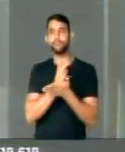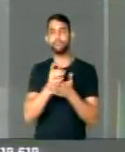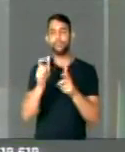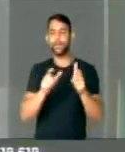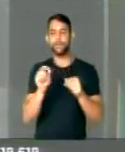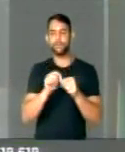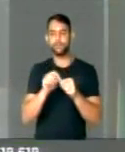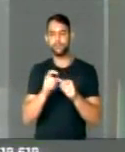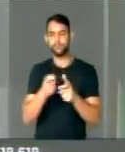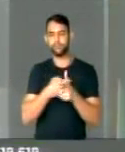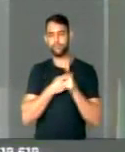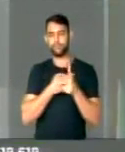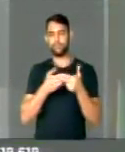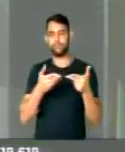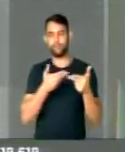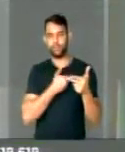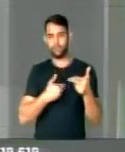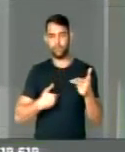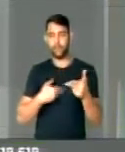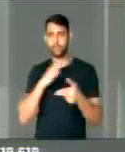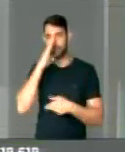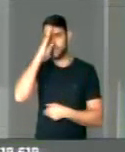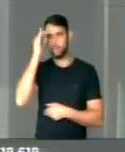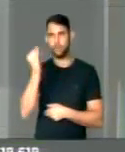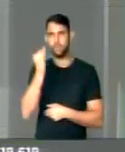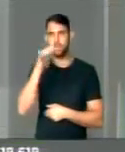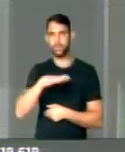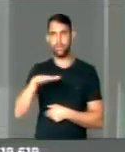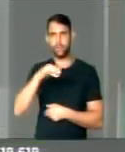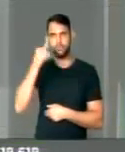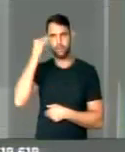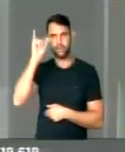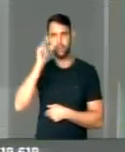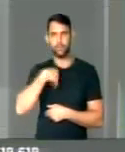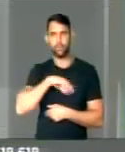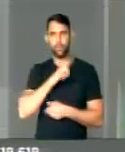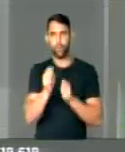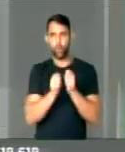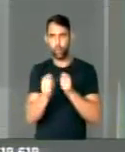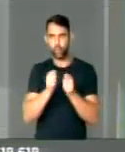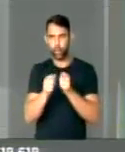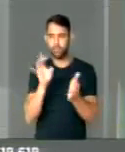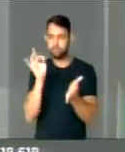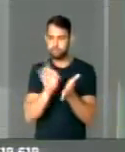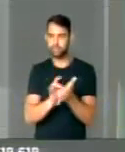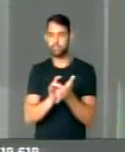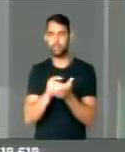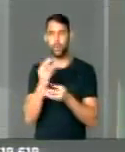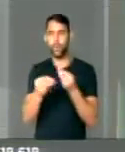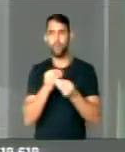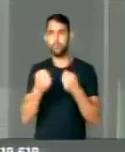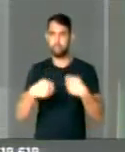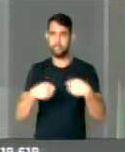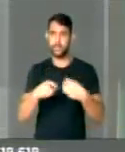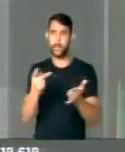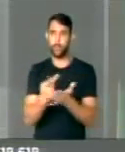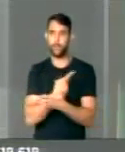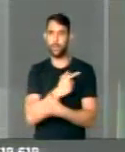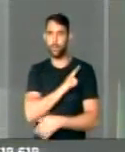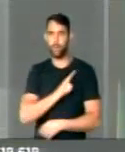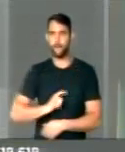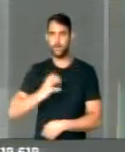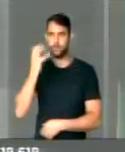que desfalcaram o patrimônio público, mas principalmente na prevenção e no controle, efetivamente, como deve ser um